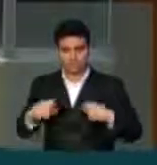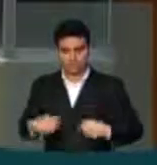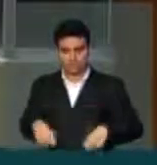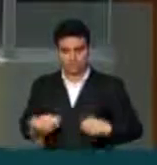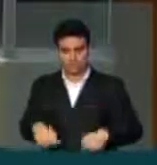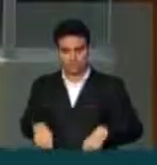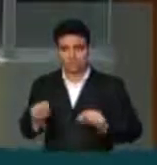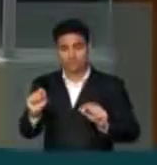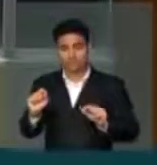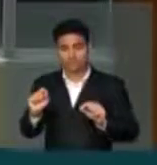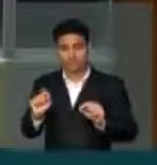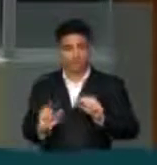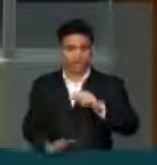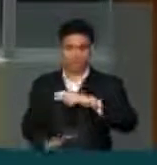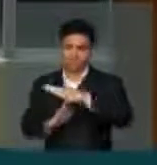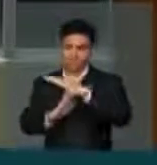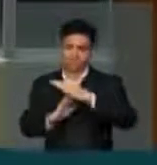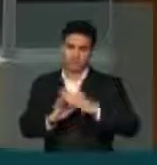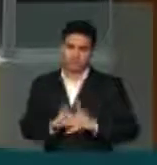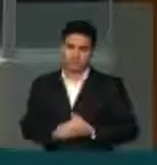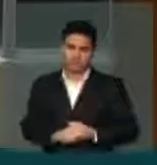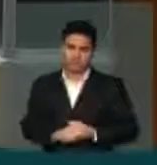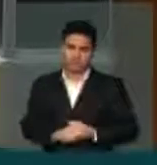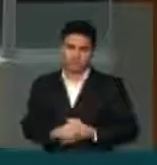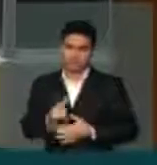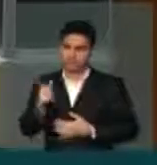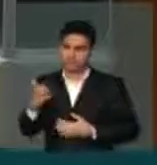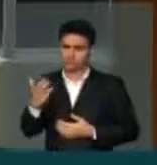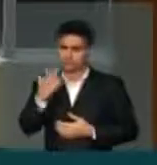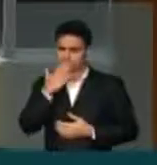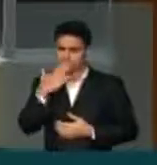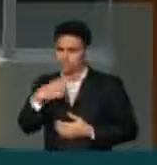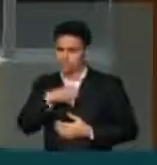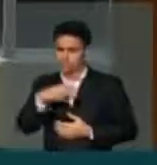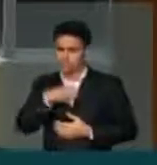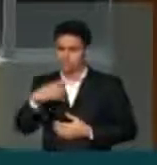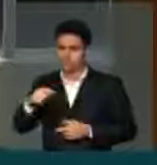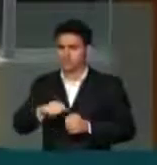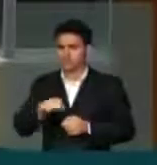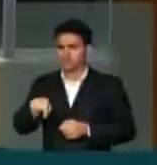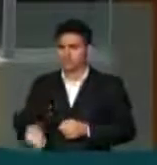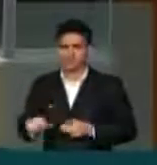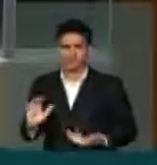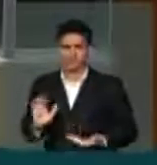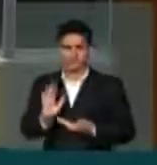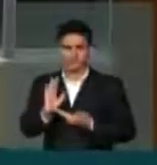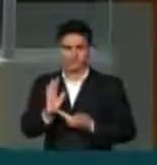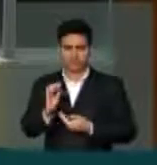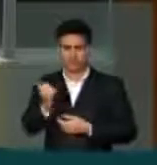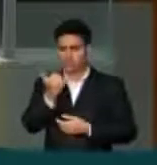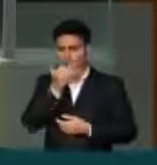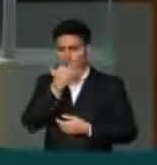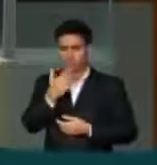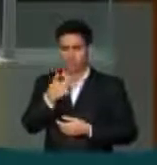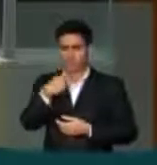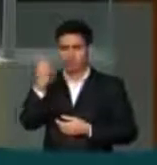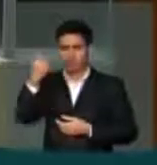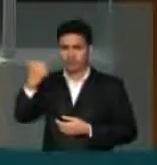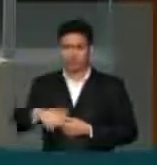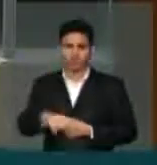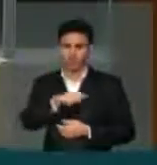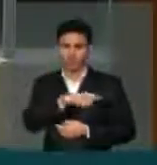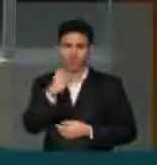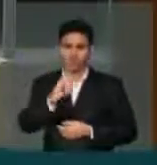estabelecer limites para esse tipo de comportamento nessa casa. E eu não vou repetir aqui o que ele